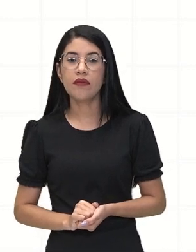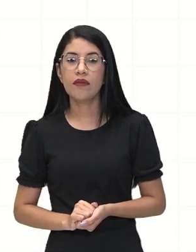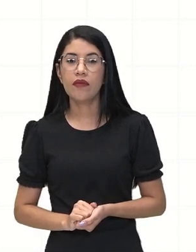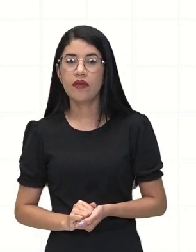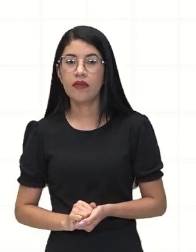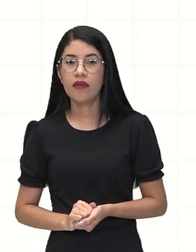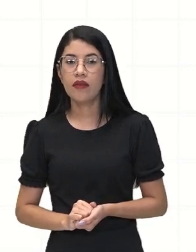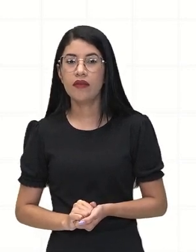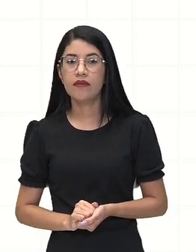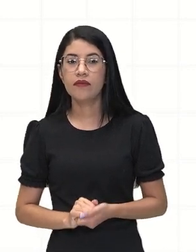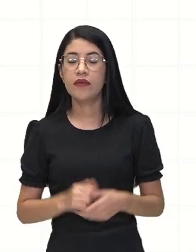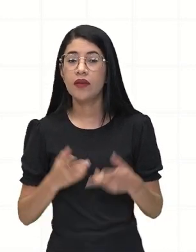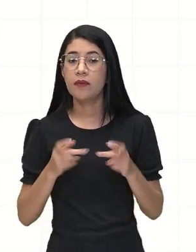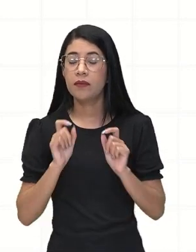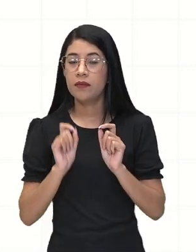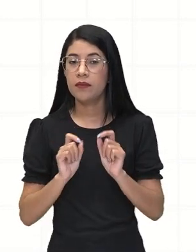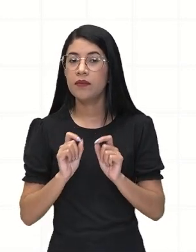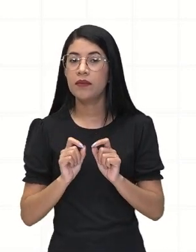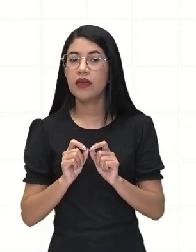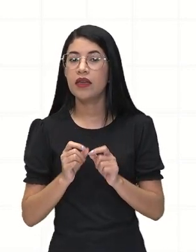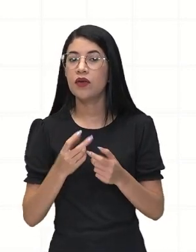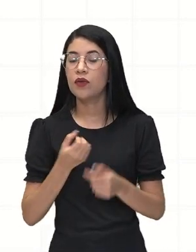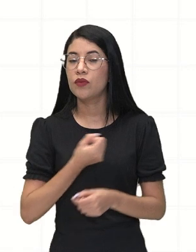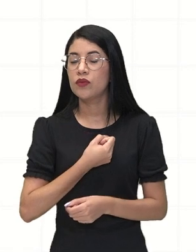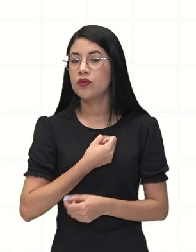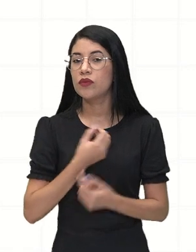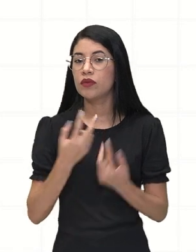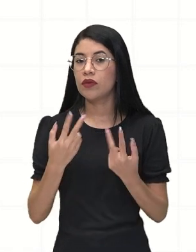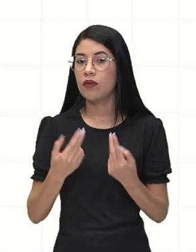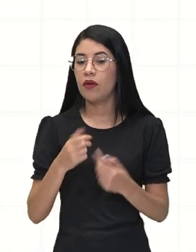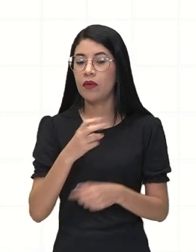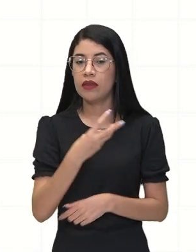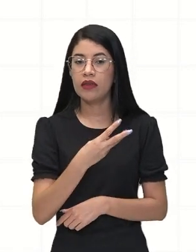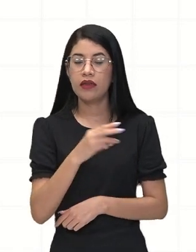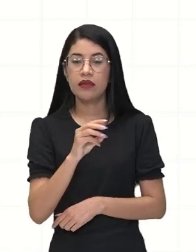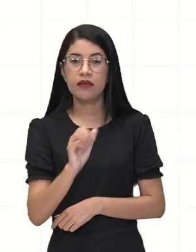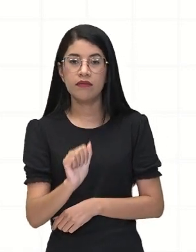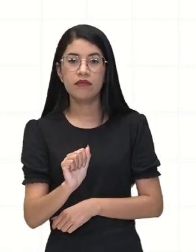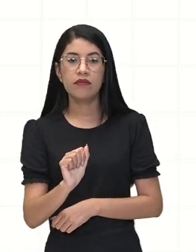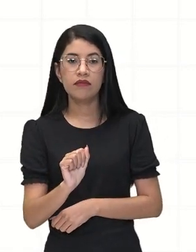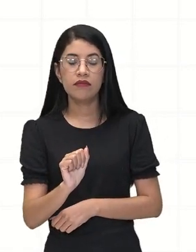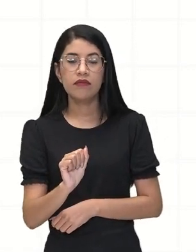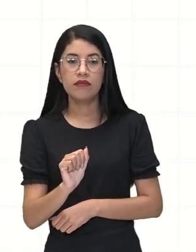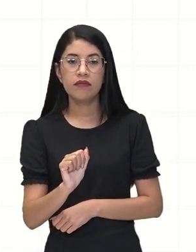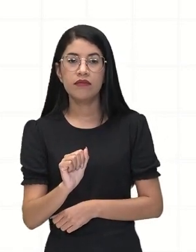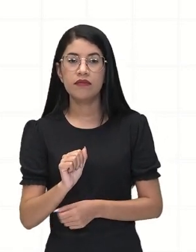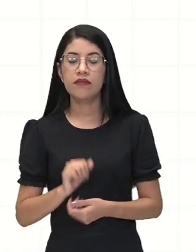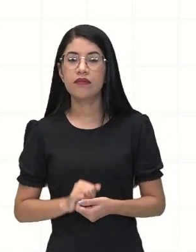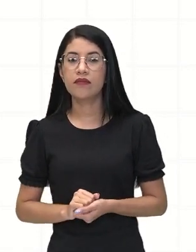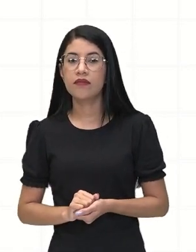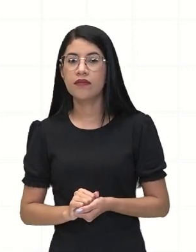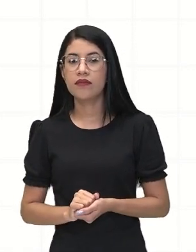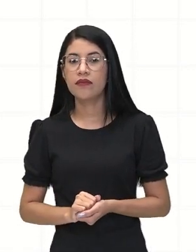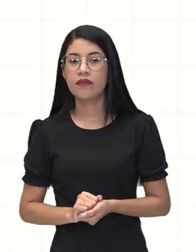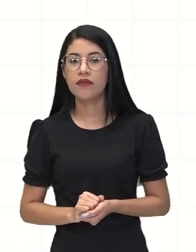vou ter este fator comum, 3A. Ok? Então, colocando 3A em